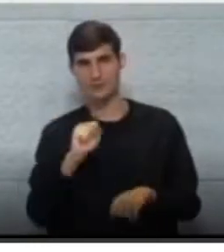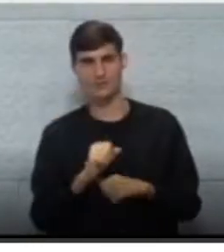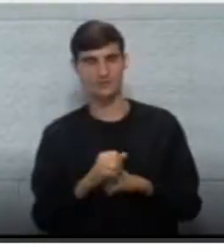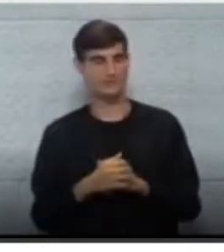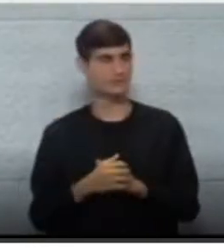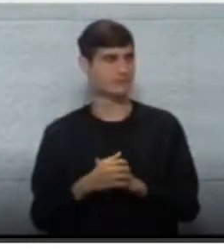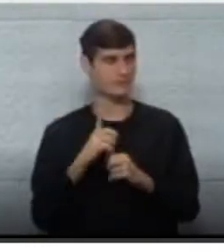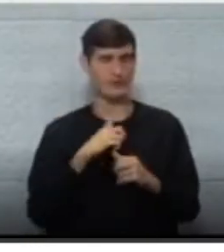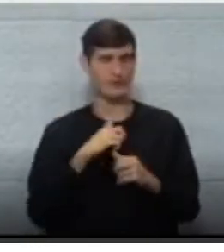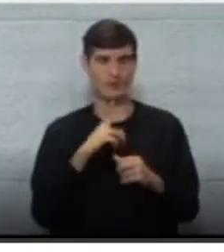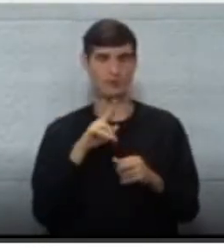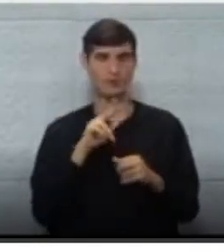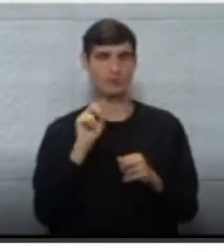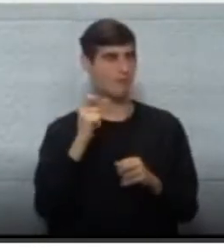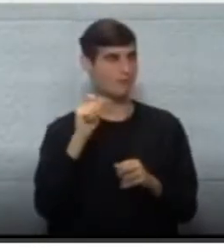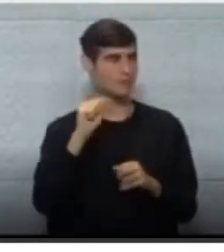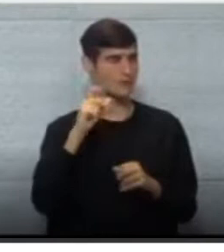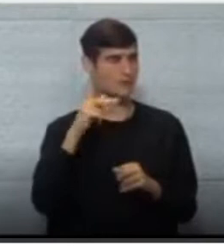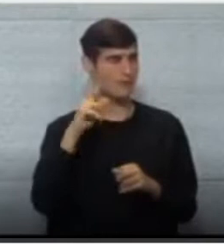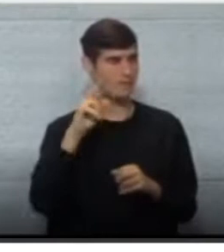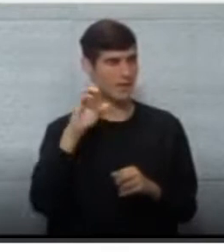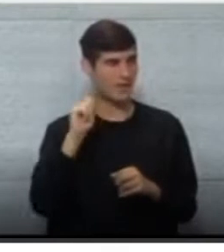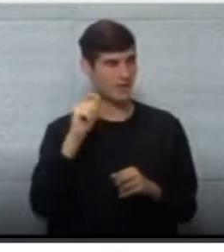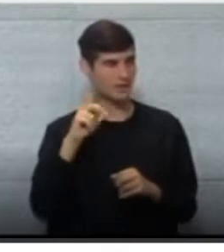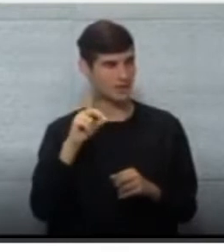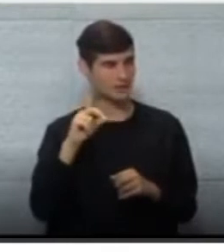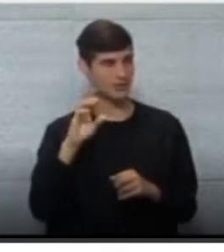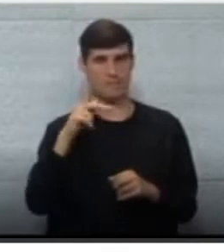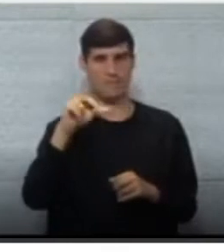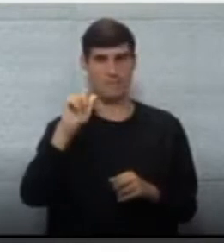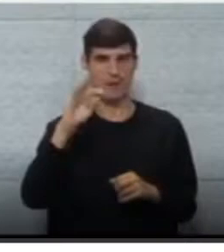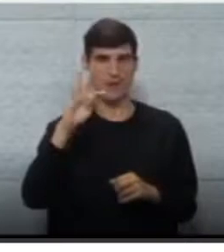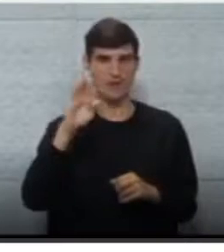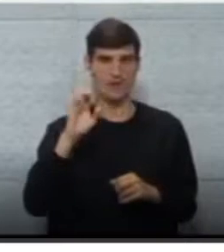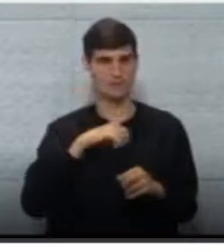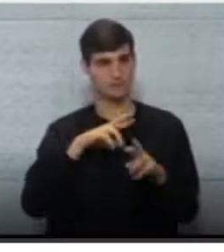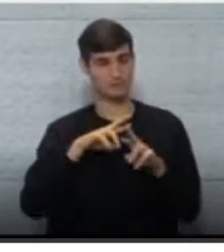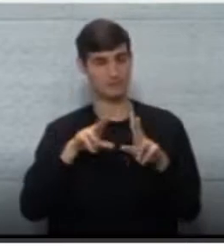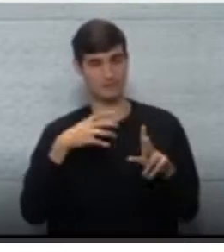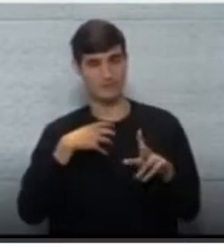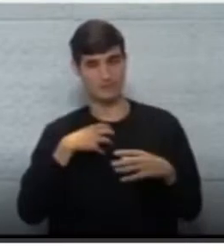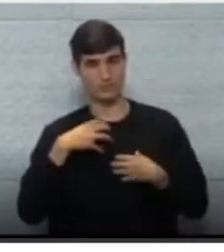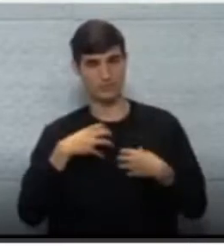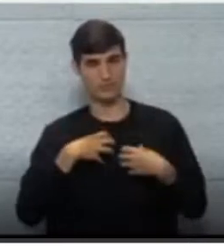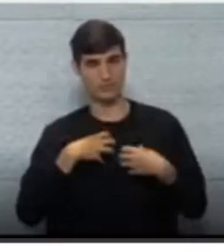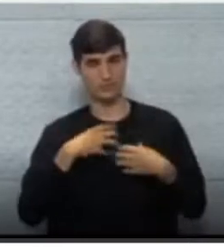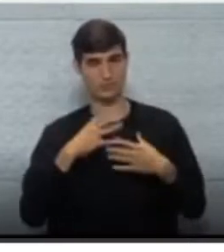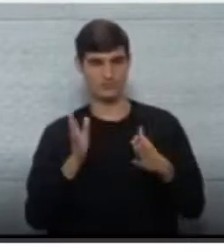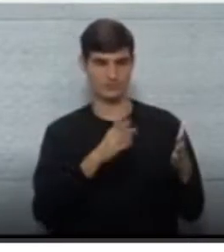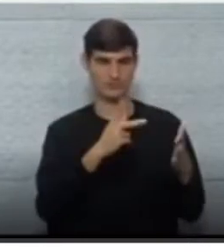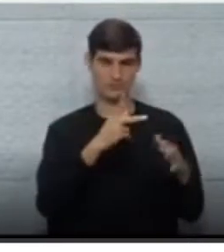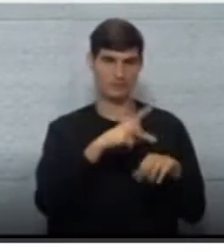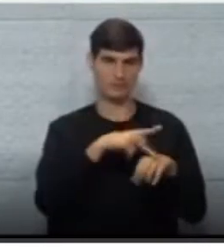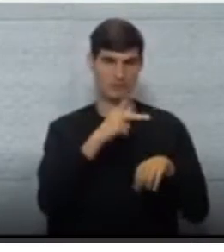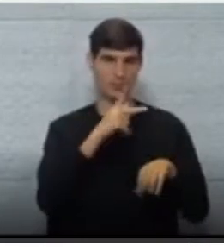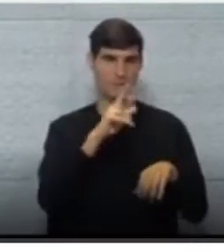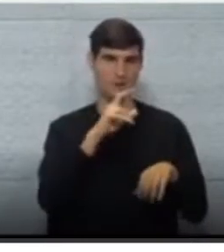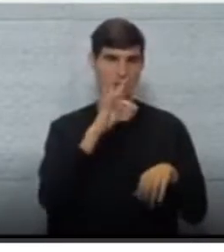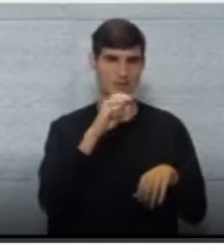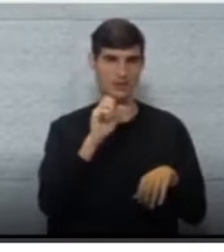feita pelo método de spread plate. E aí nós temos que diferenciar dois métodos que são comuns, o pour plate ou spread